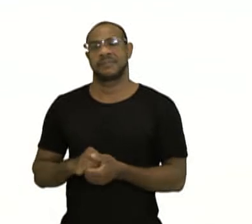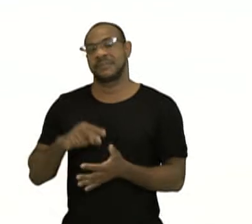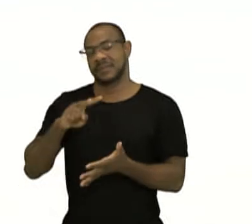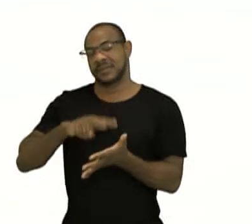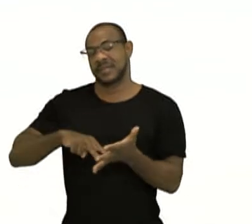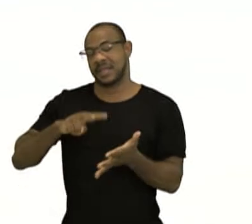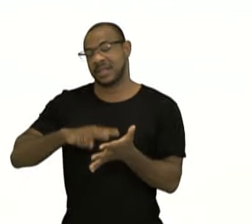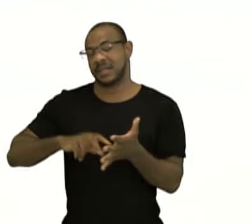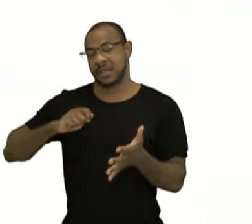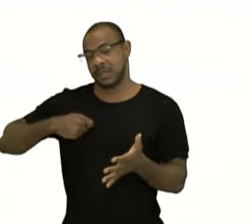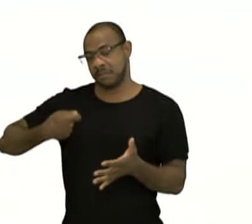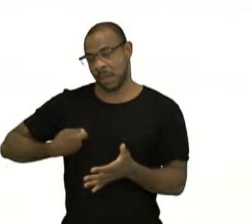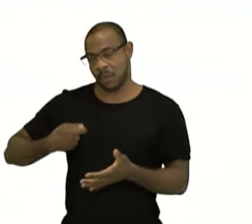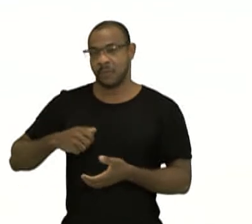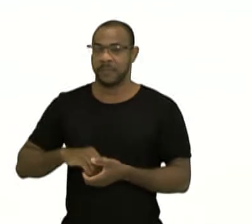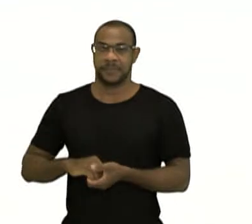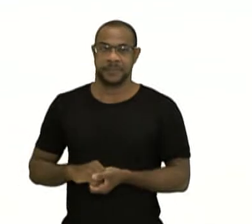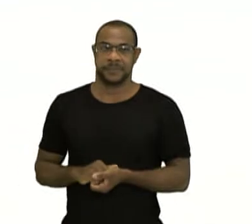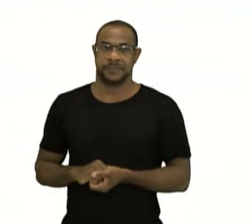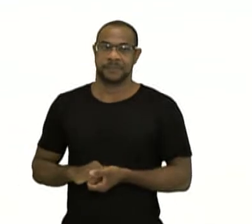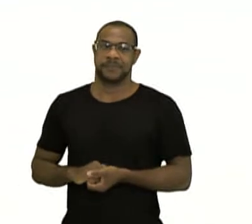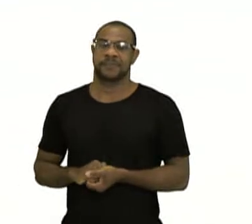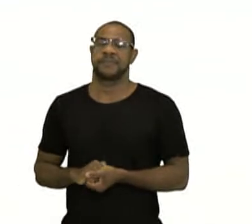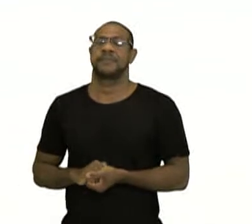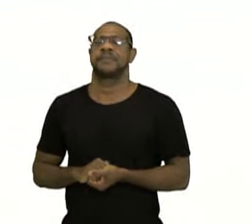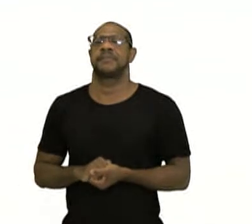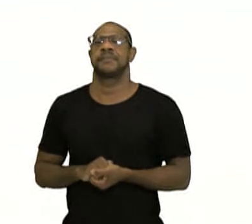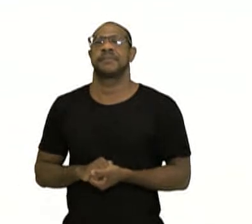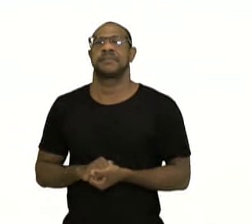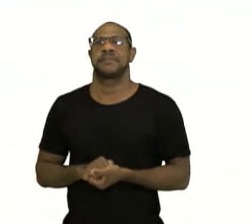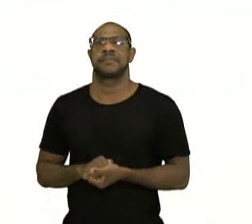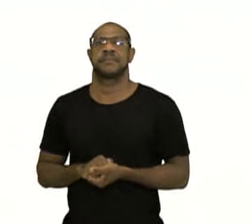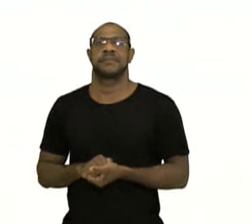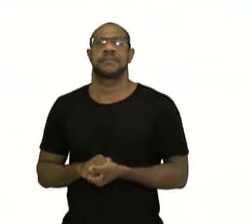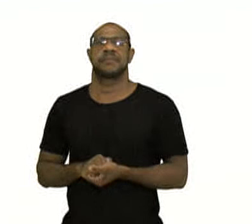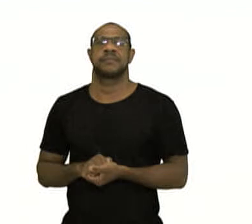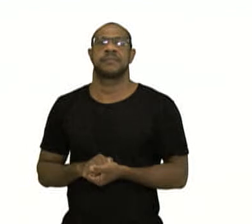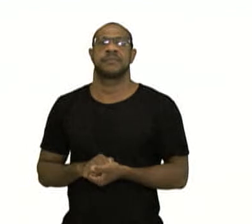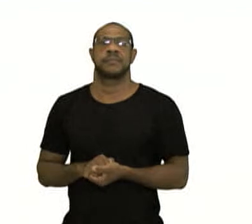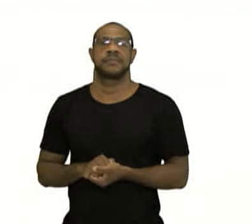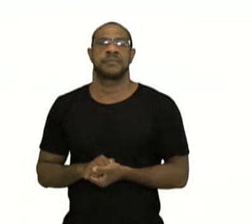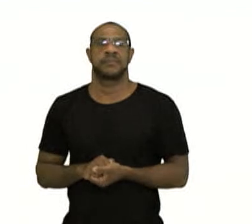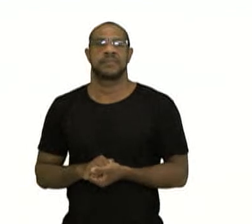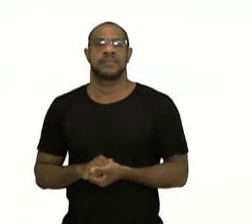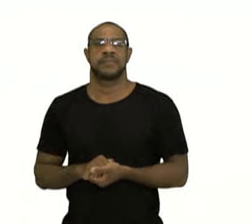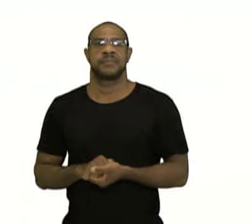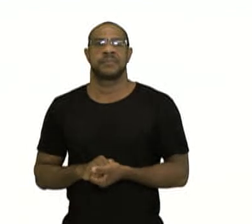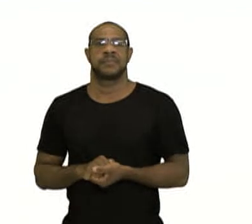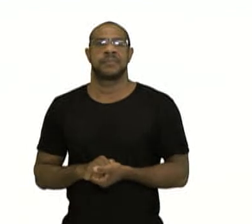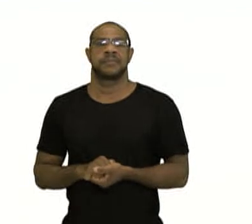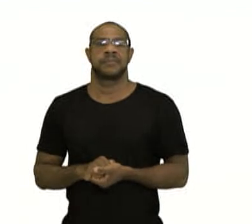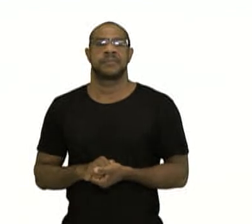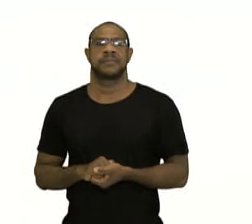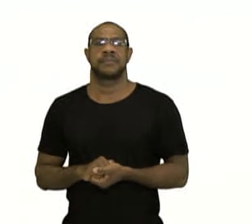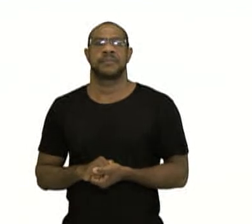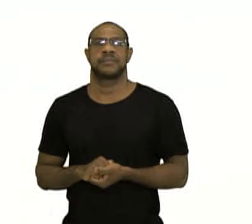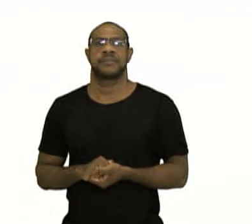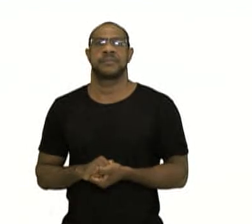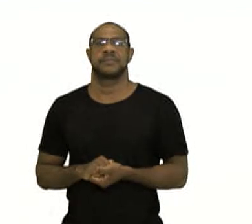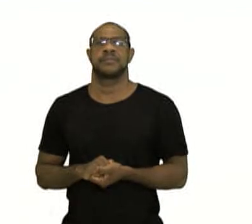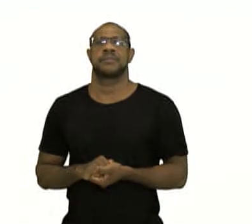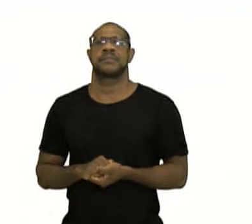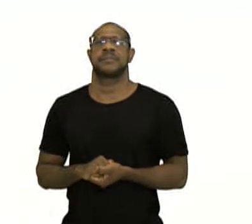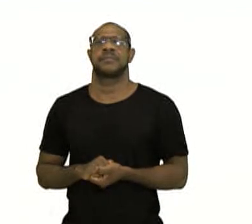tiempo solo se acaba. Cuando la vida termina, hasta ese momento siempre existe